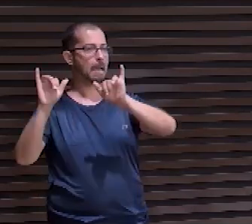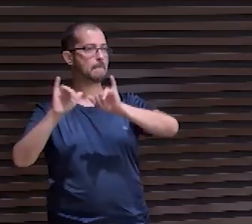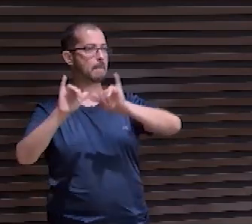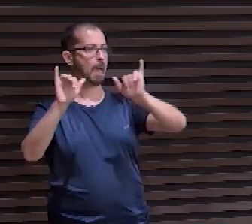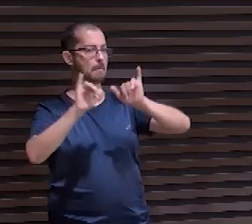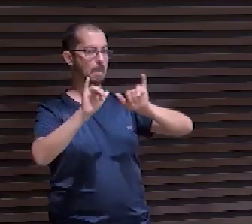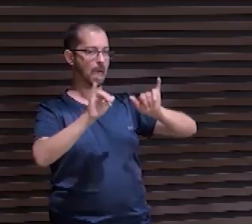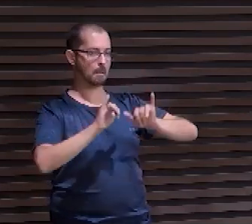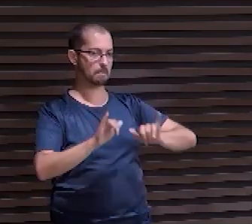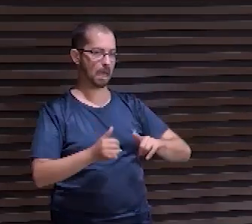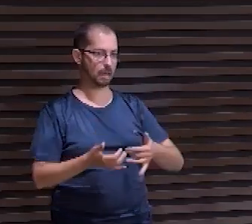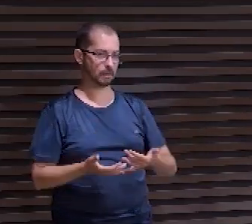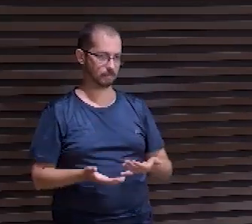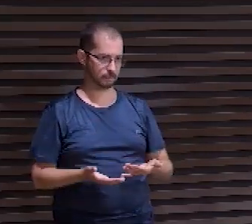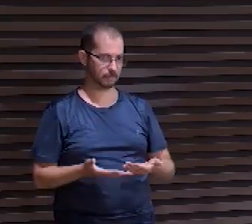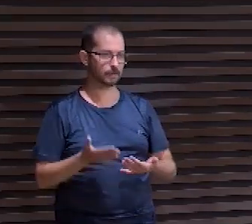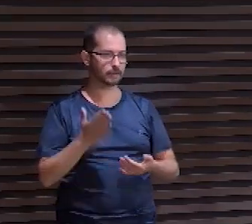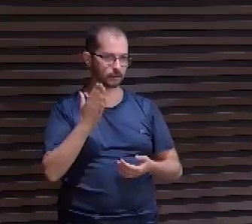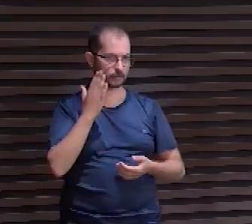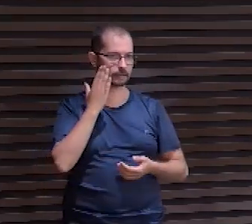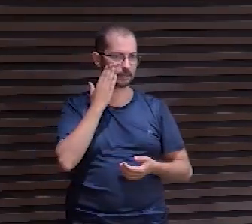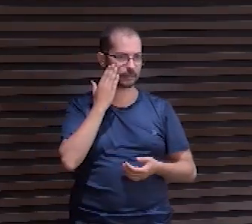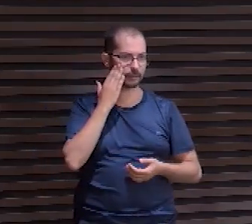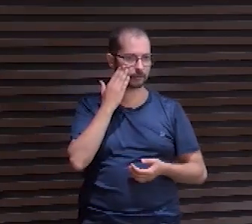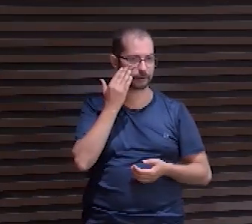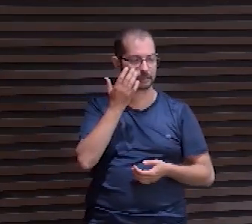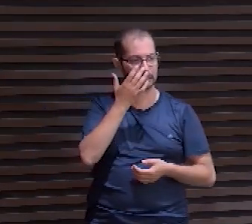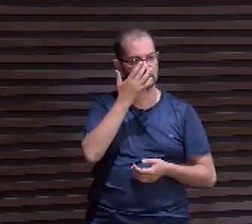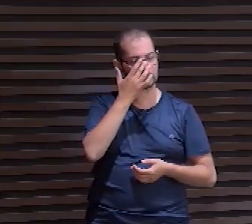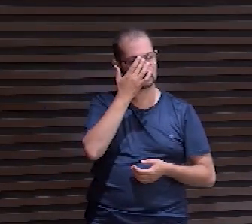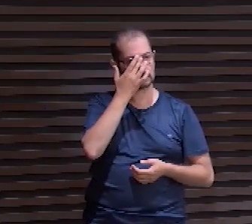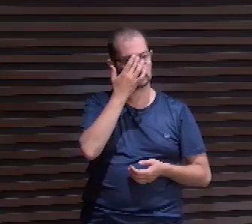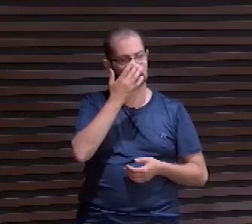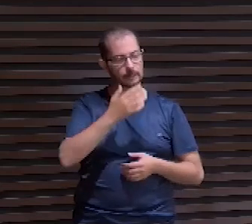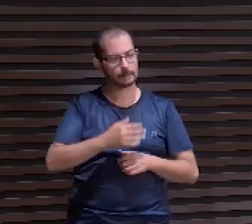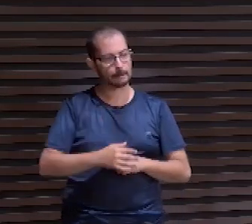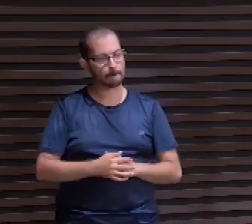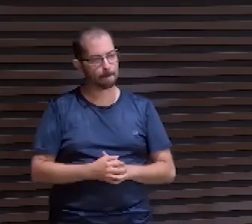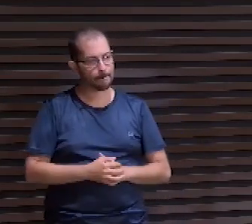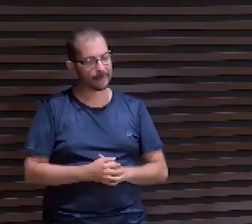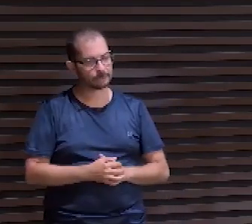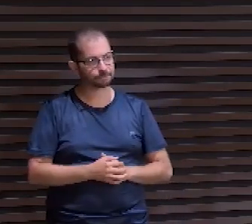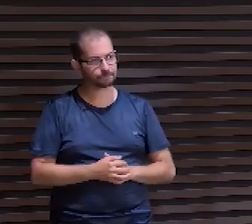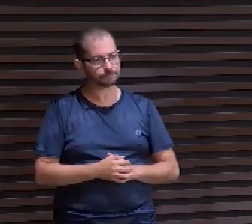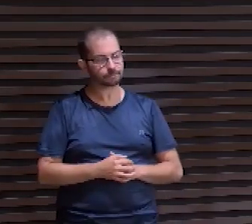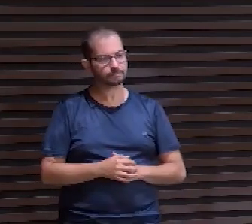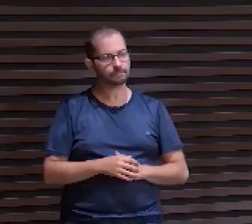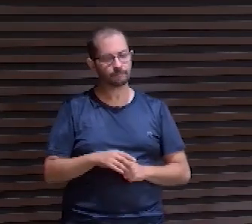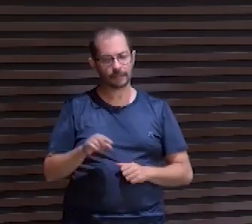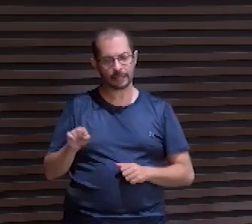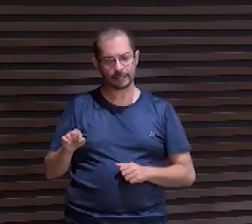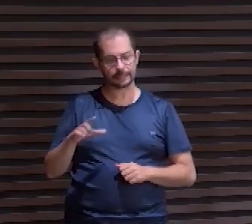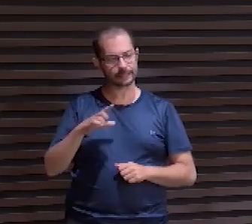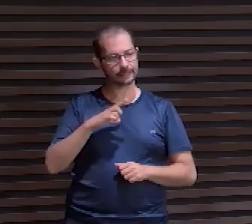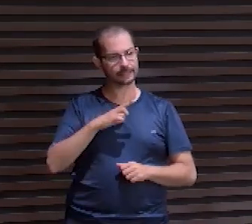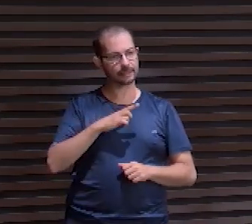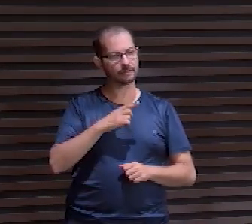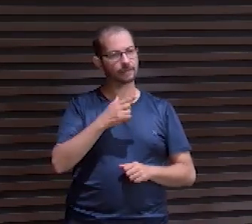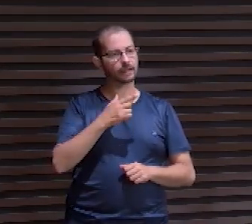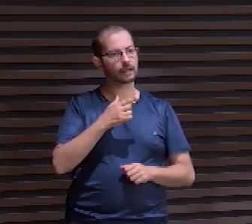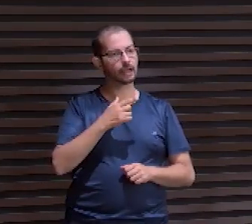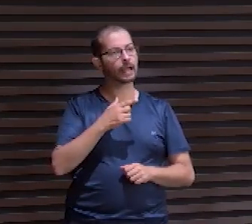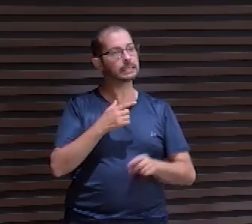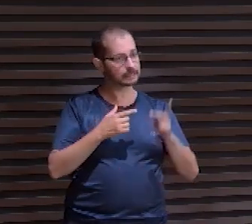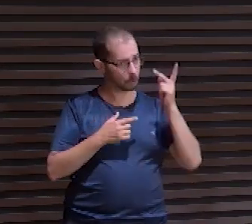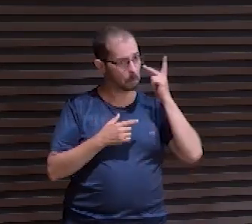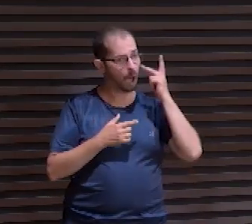entrou numa convulsão de possessão e foi tratado por um irmão